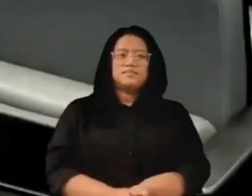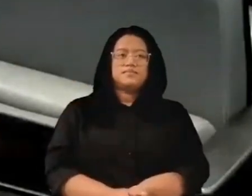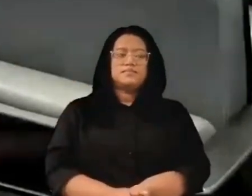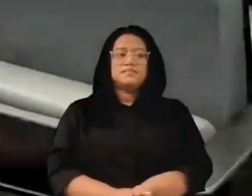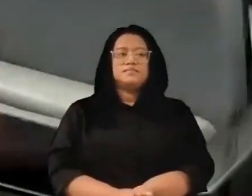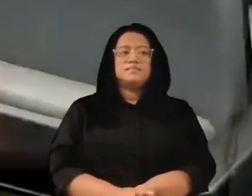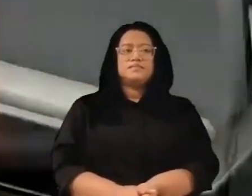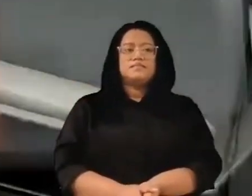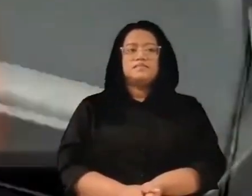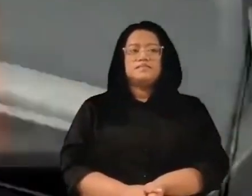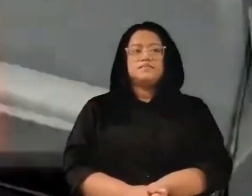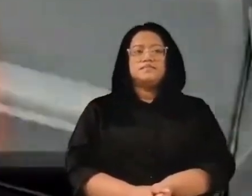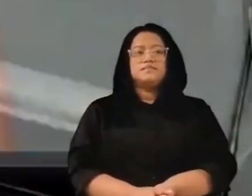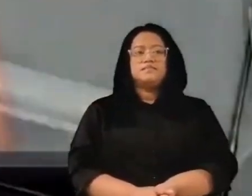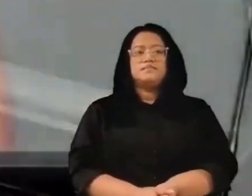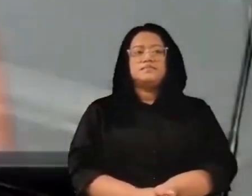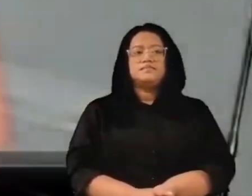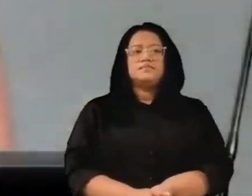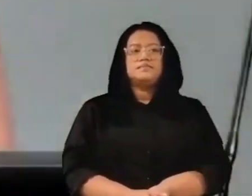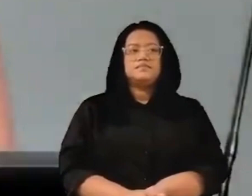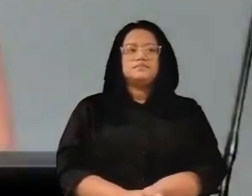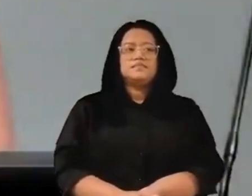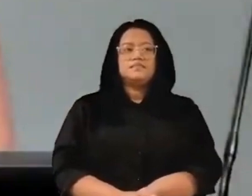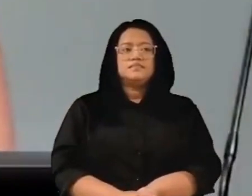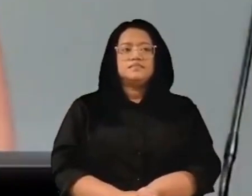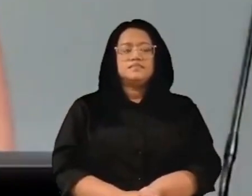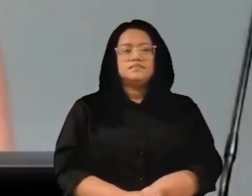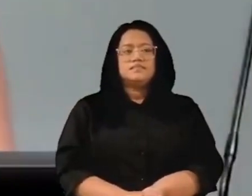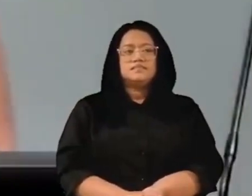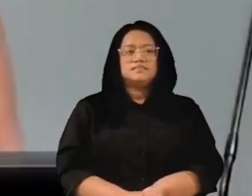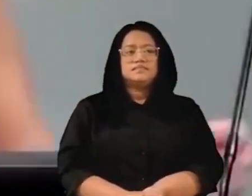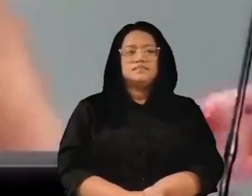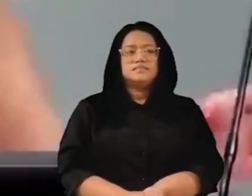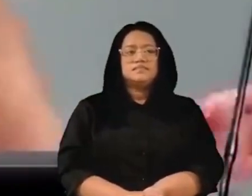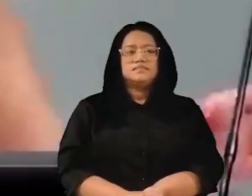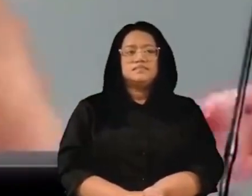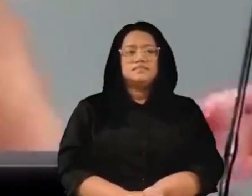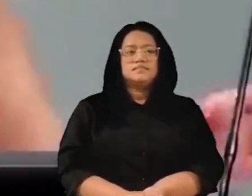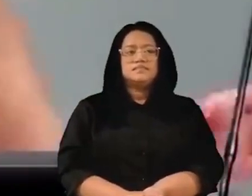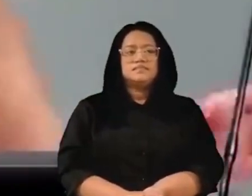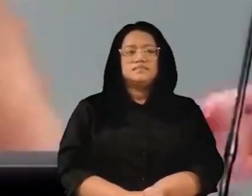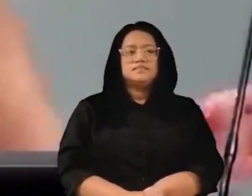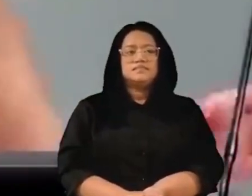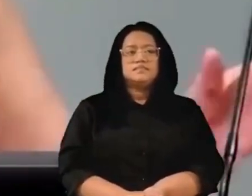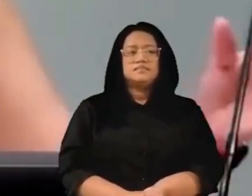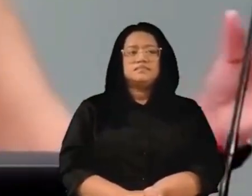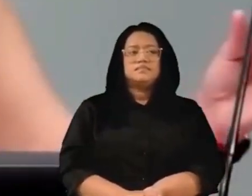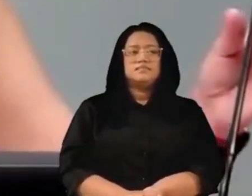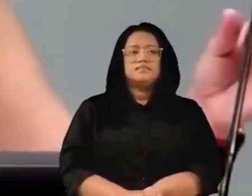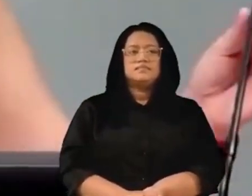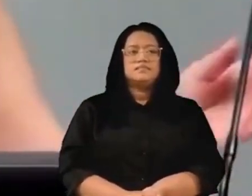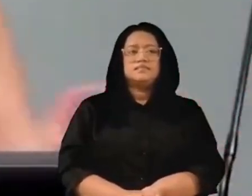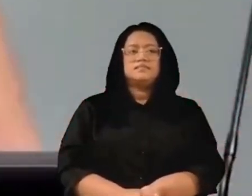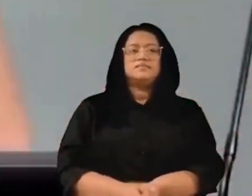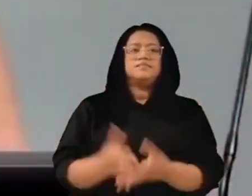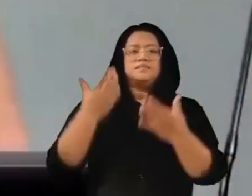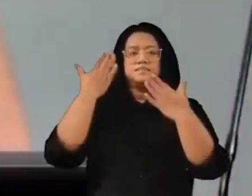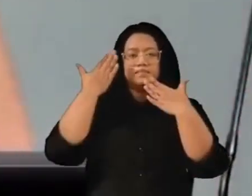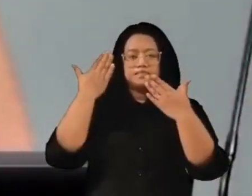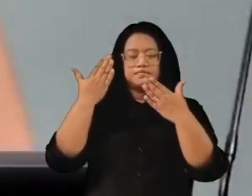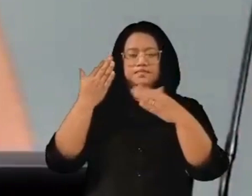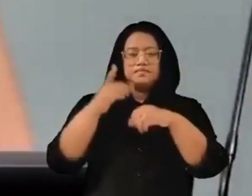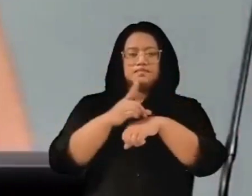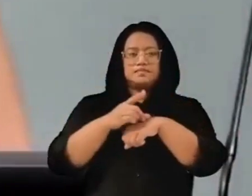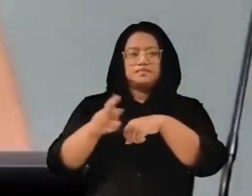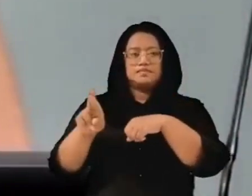do microfone e se vira para trás. A imagem retorna para a doutora Raijé Baldresca, que balança a cabeça afirmativamente. Agradeço, doutora.